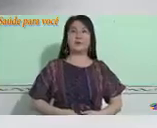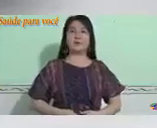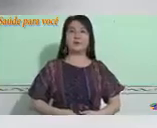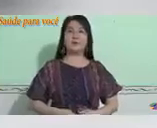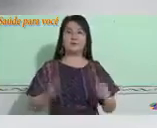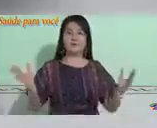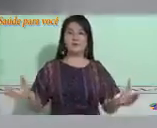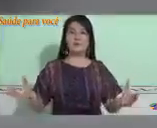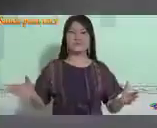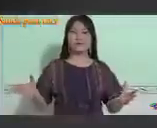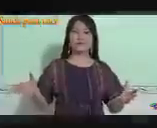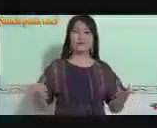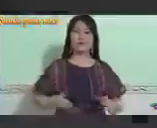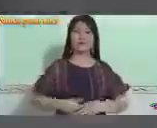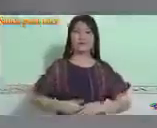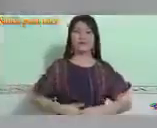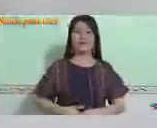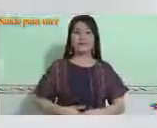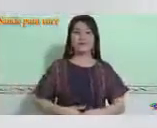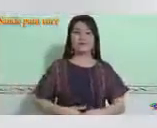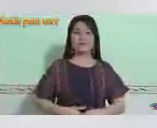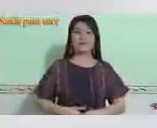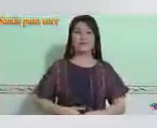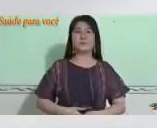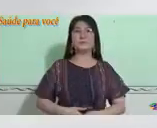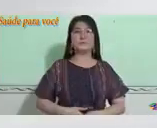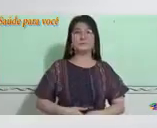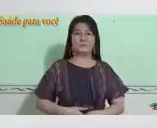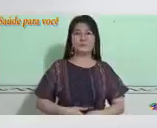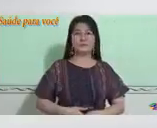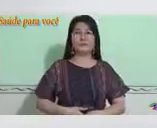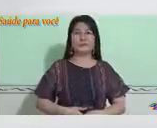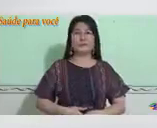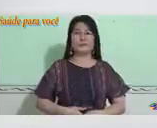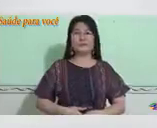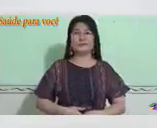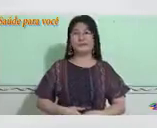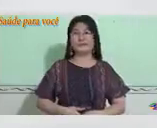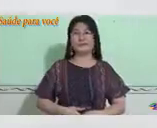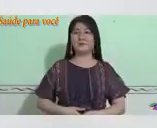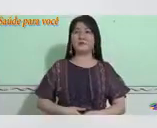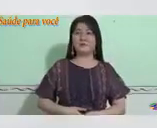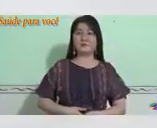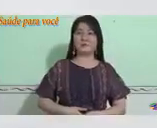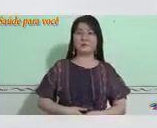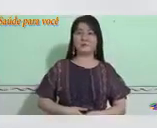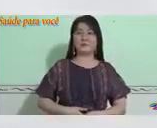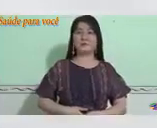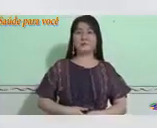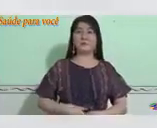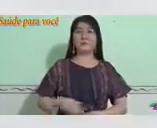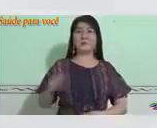A colina ajuda em várias funções complexas do corpo, sendo a precursor da síntese de neurotransmissores como